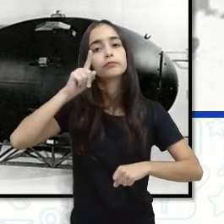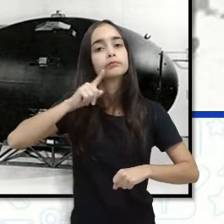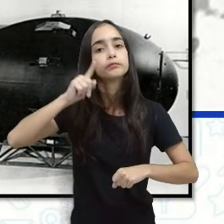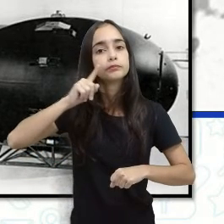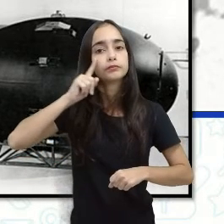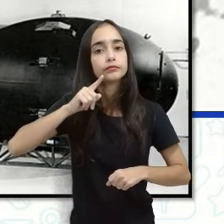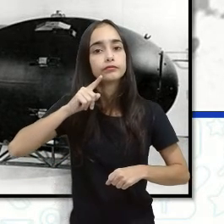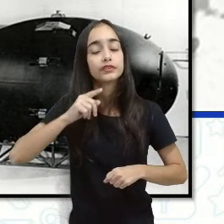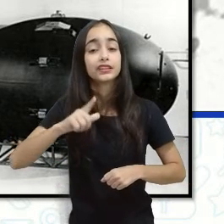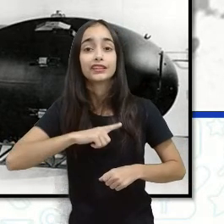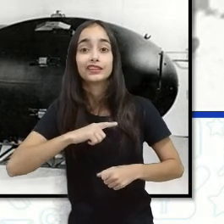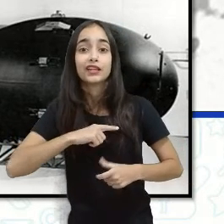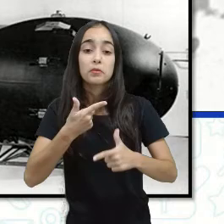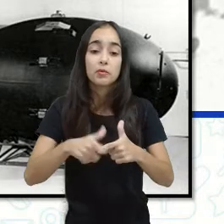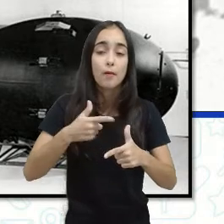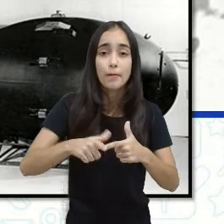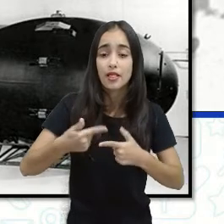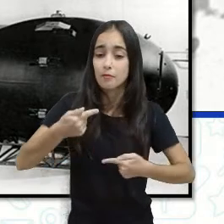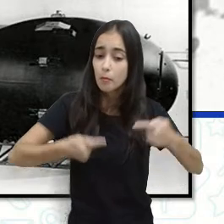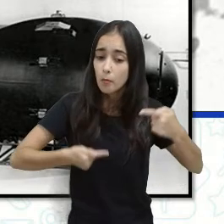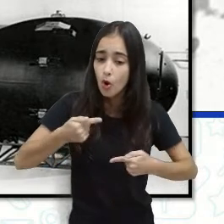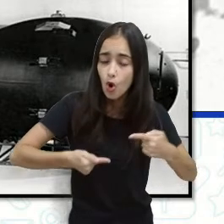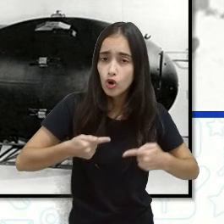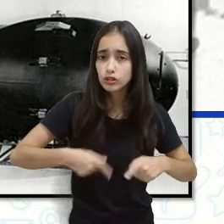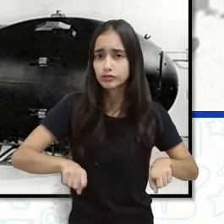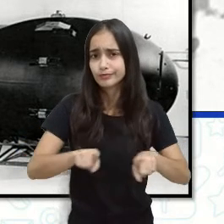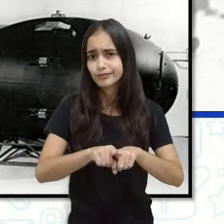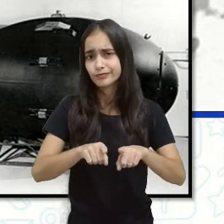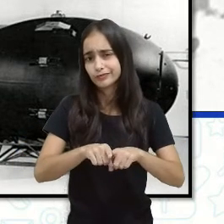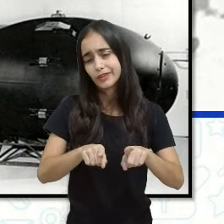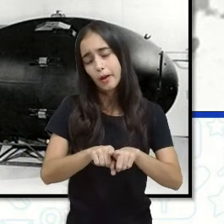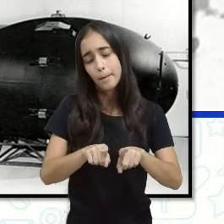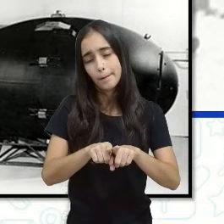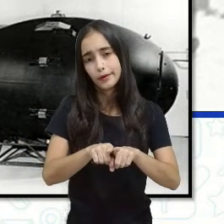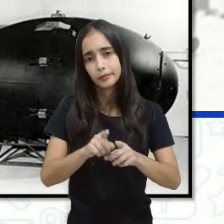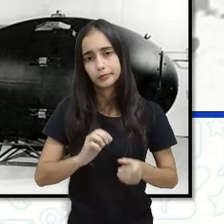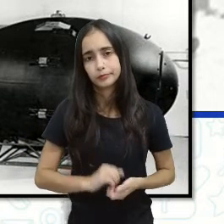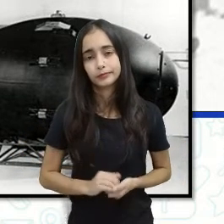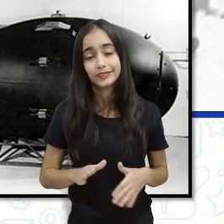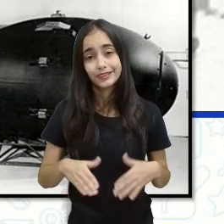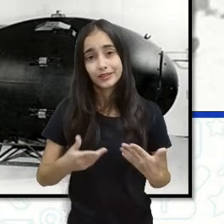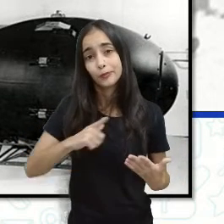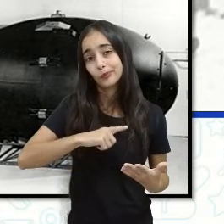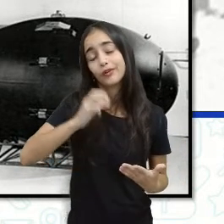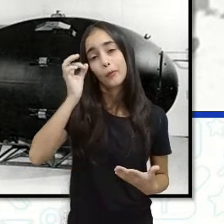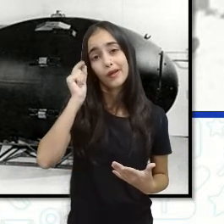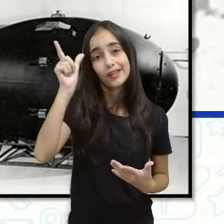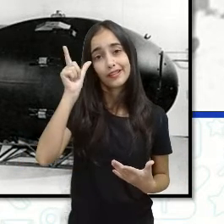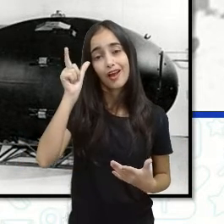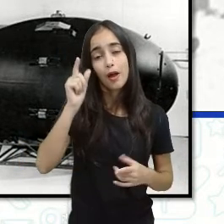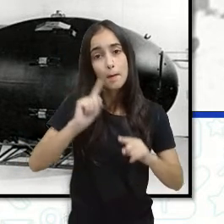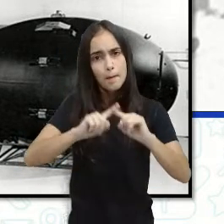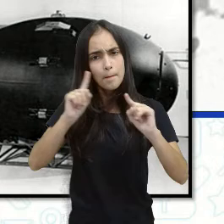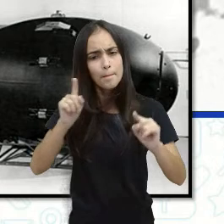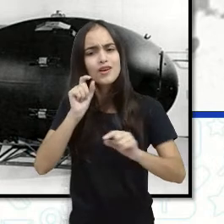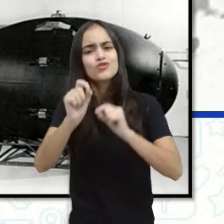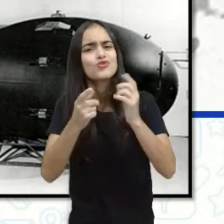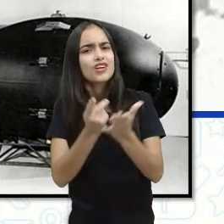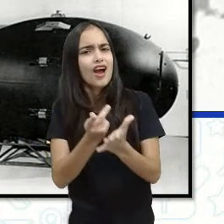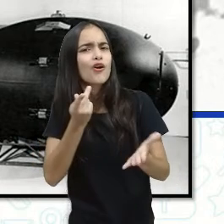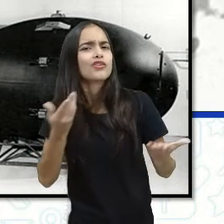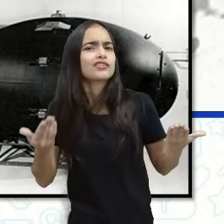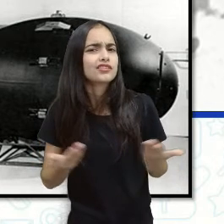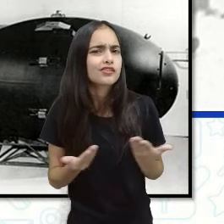né? Então, nesse sentido, existia essa ideia, né? Só que o que é que vai acontecer? Vai aparecer a figura de